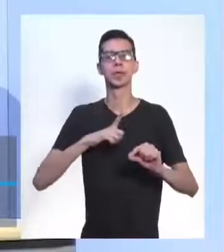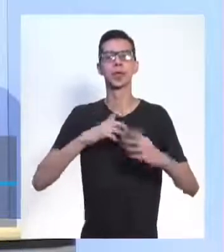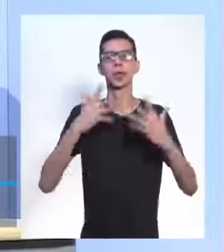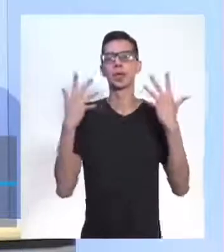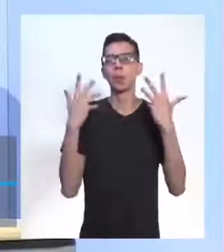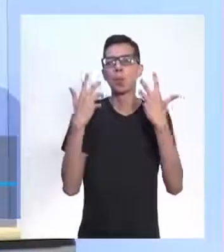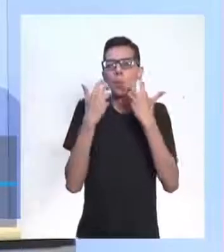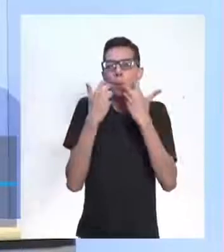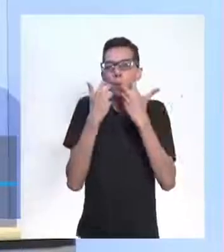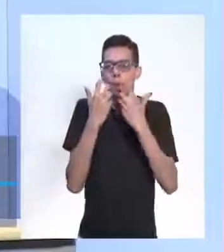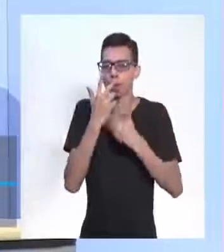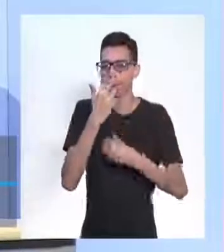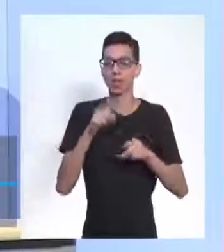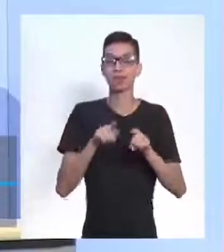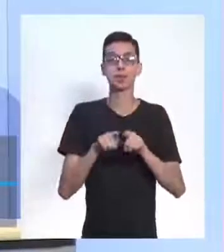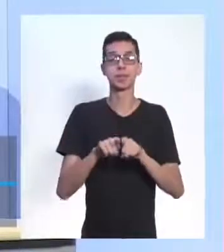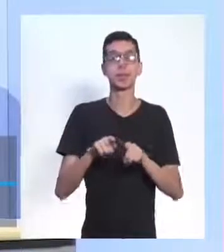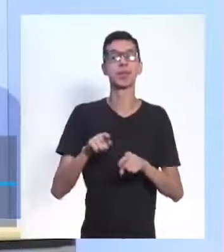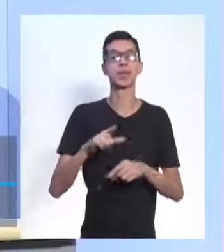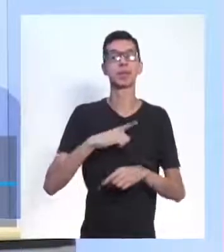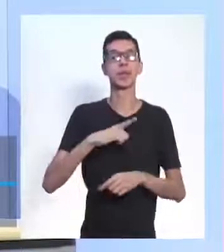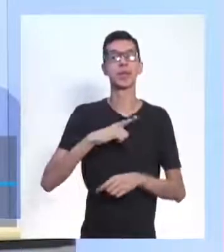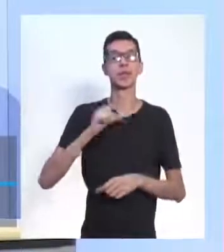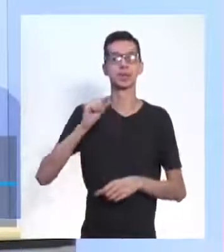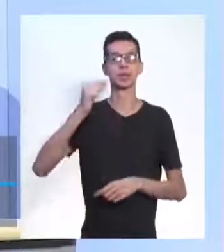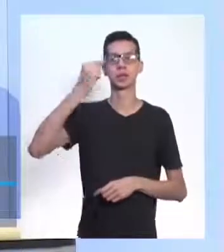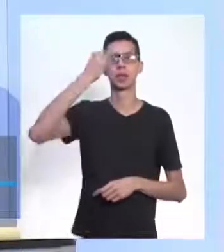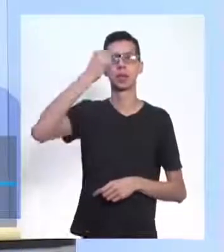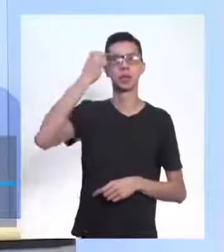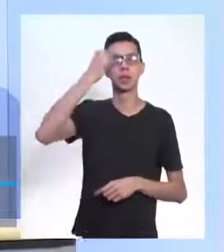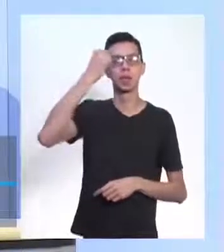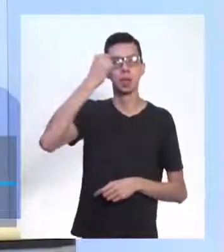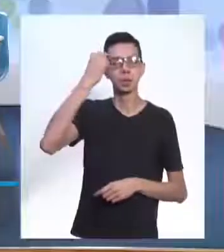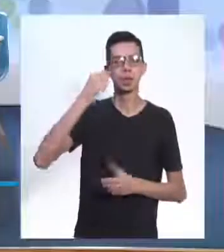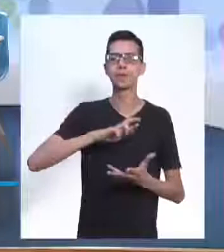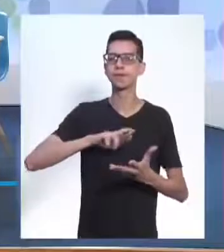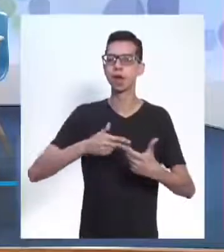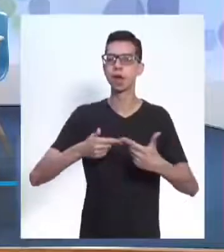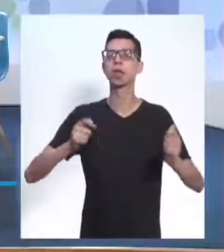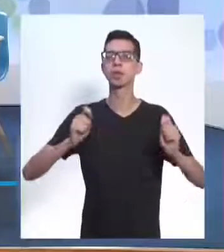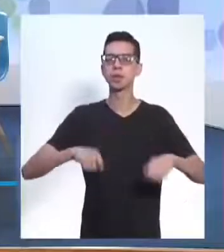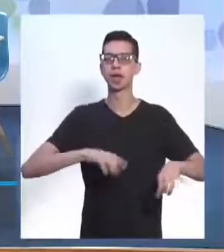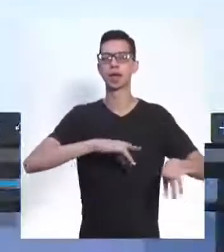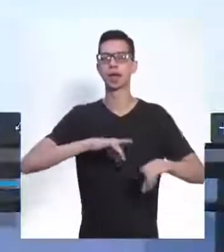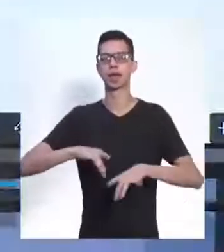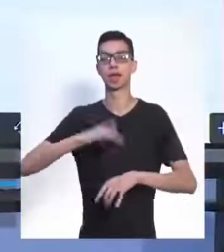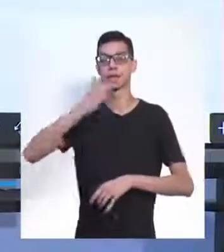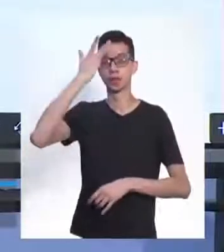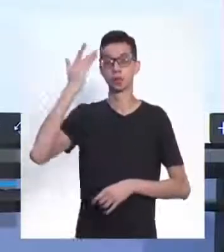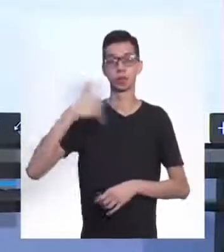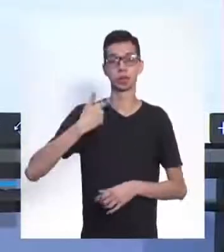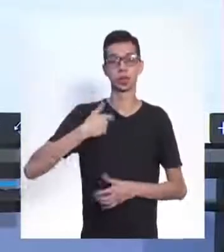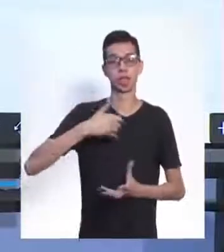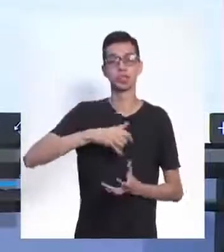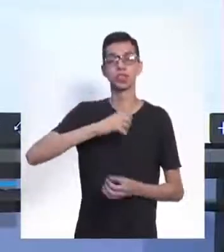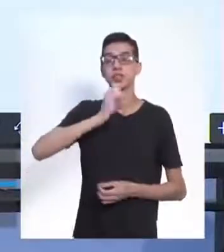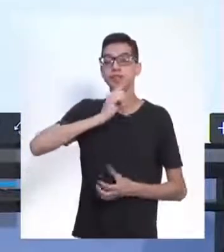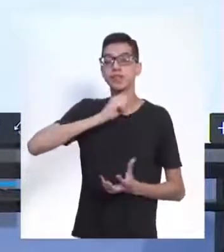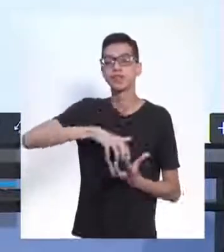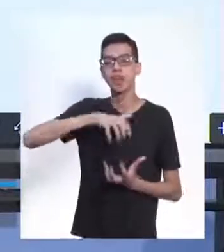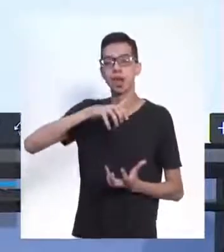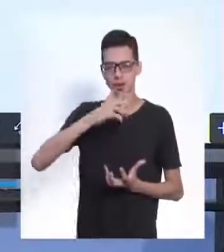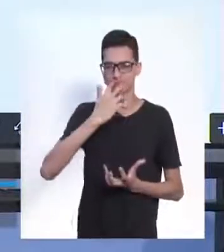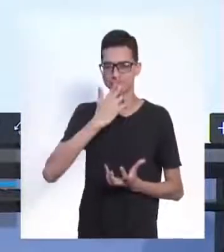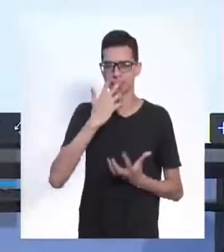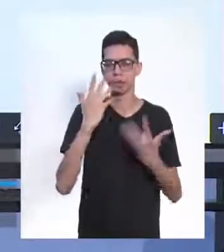também, às vezes, pode ser utilizado. Enfim, há várias técnicas de se envelhecer uma pessoa. É verdade. E essa técnica, turma, quem trabalha com essa